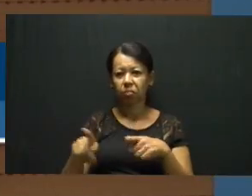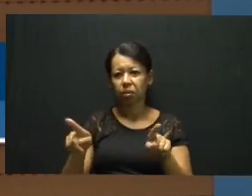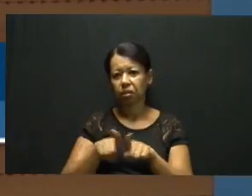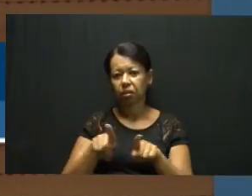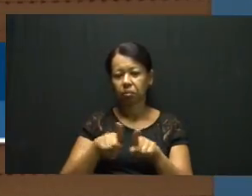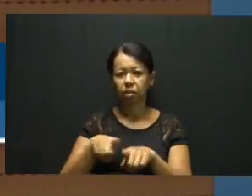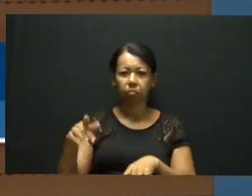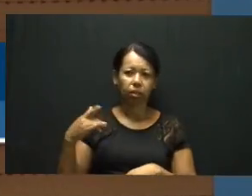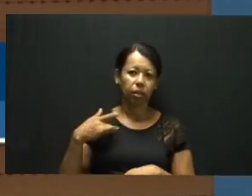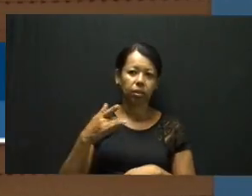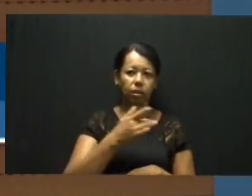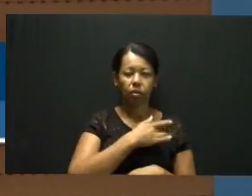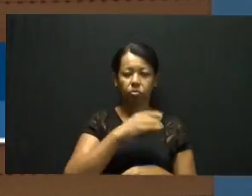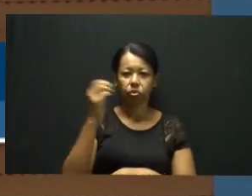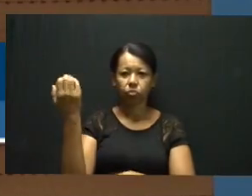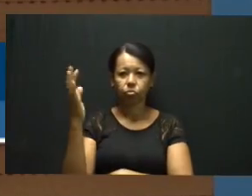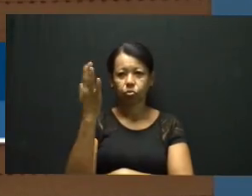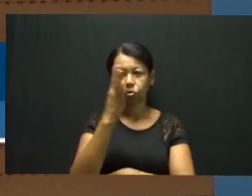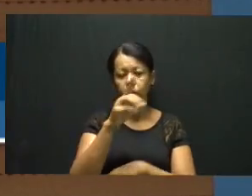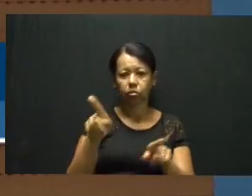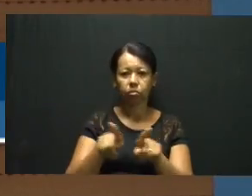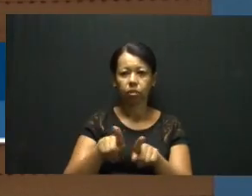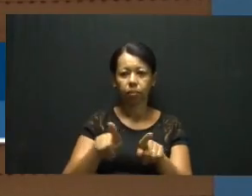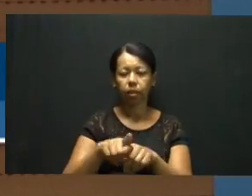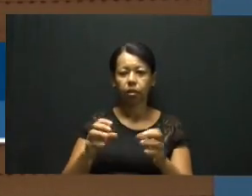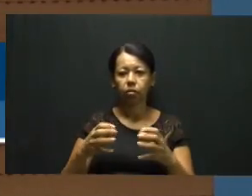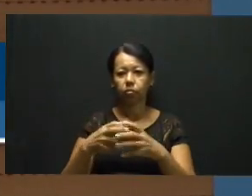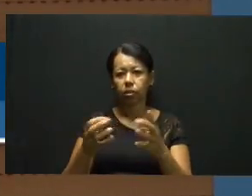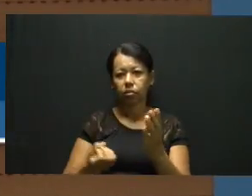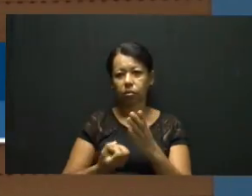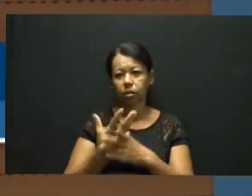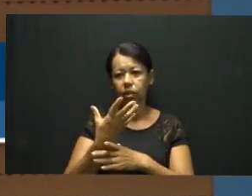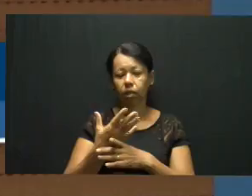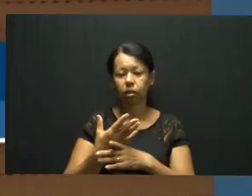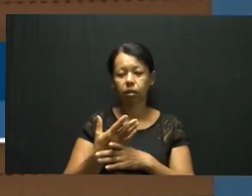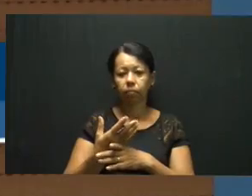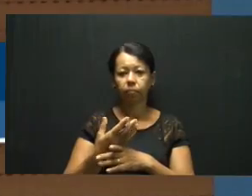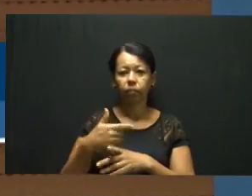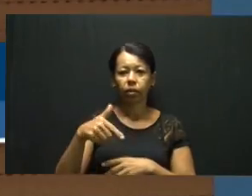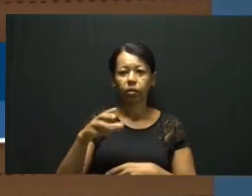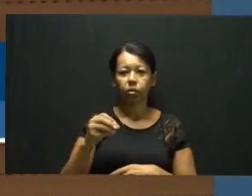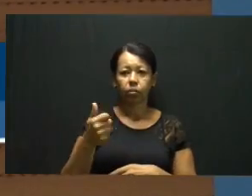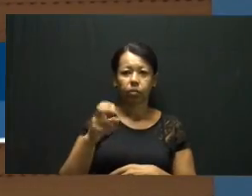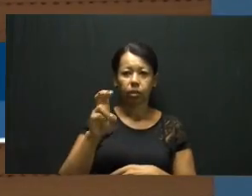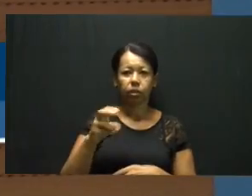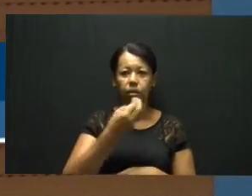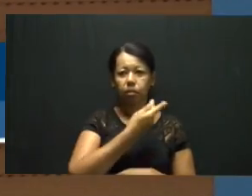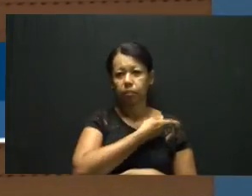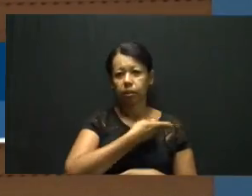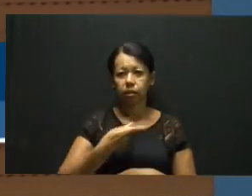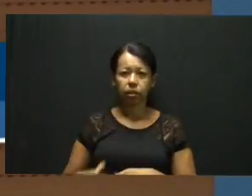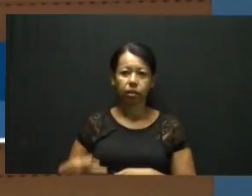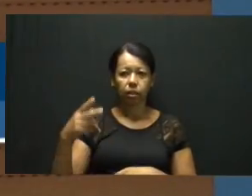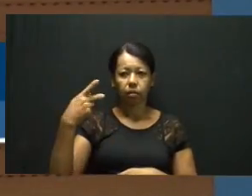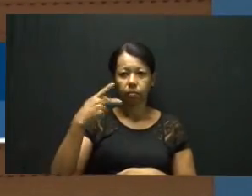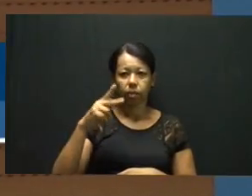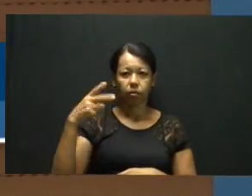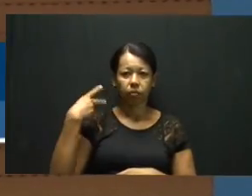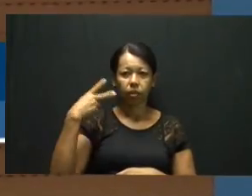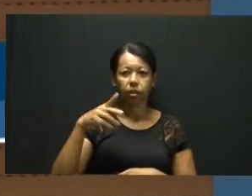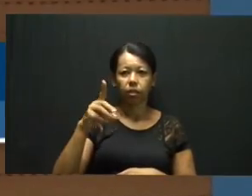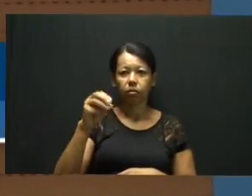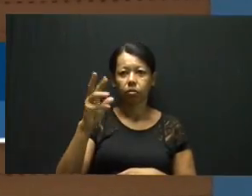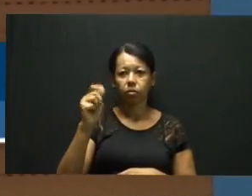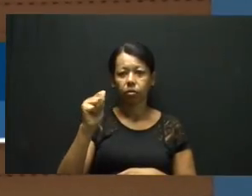fauna e flora. A comissão especial criada em 2015, presidida pelo nobre vereador Doda, realizou um excelente